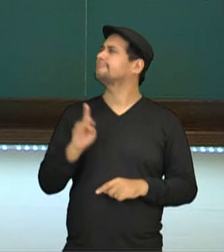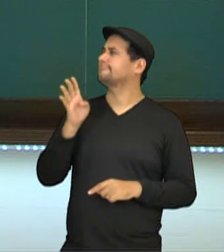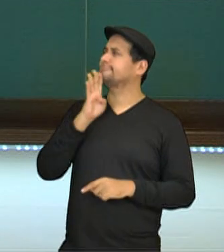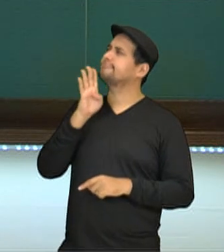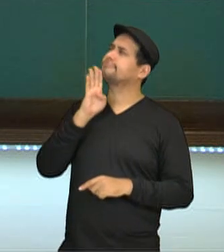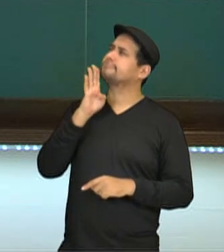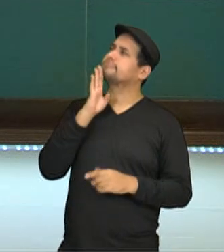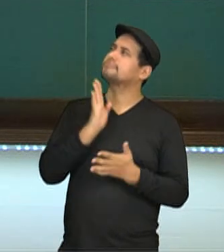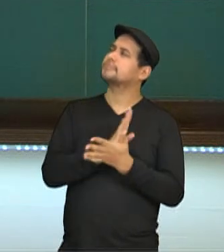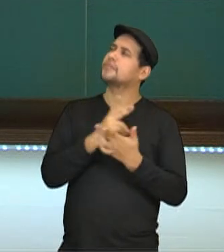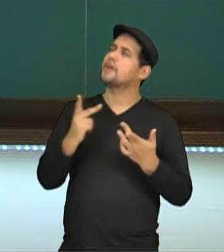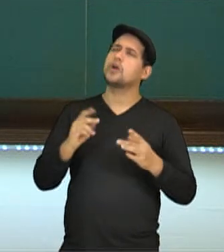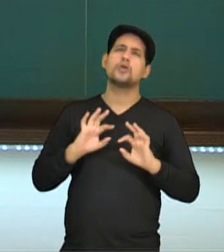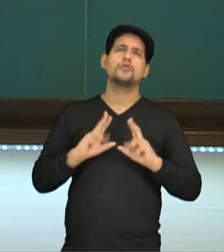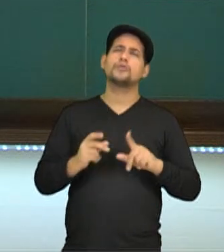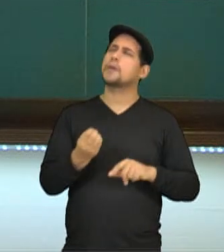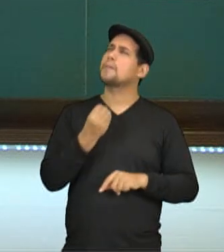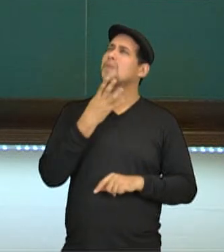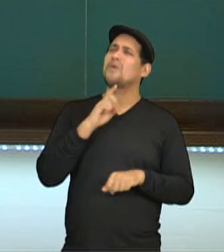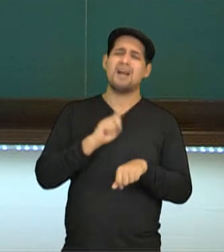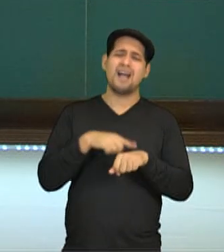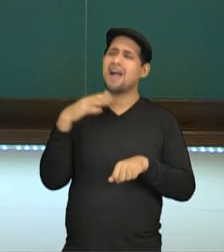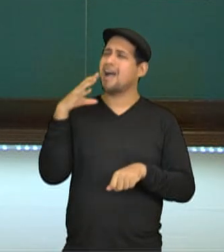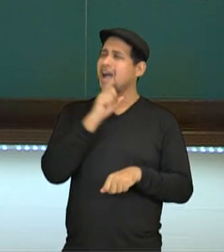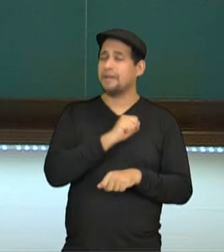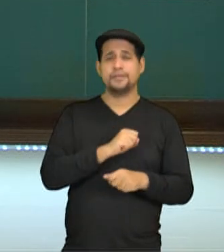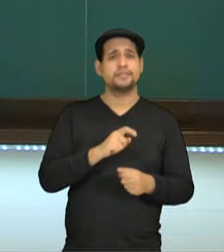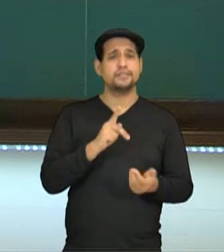conheço um ditado que tudo que é bom dura pouco.